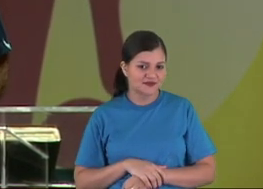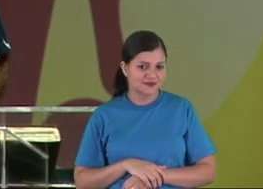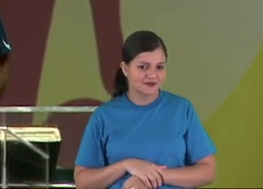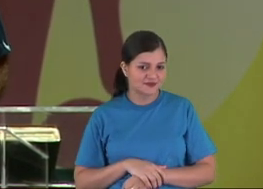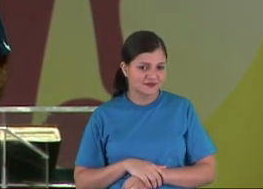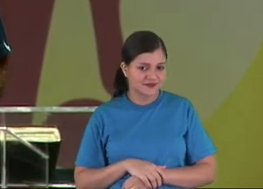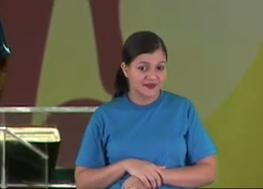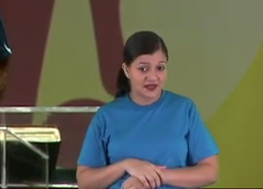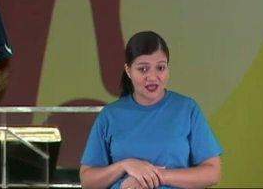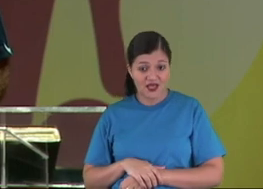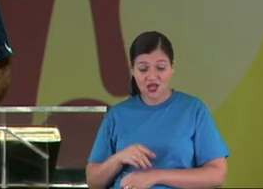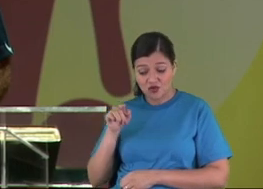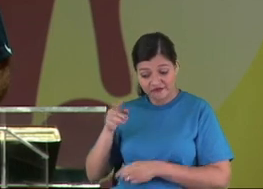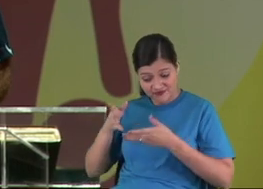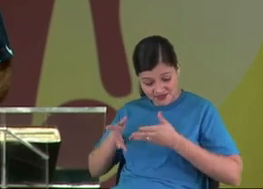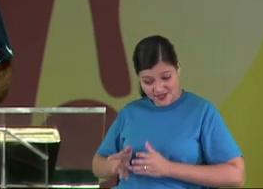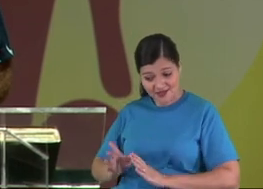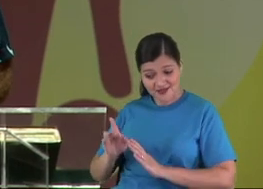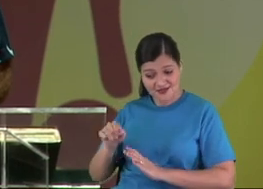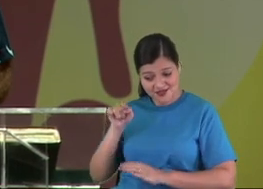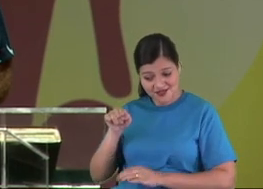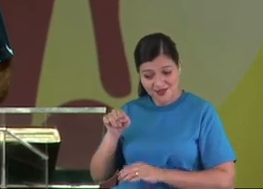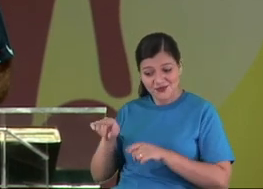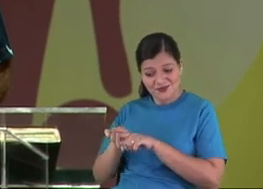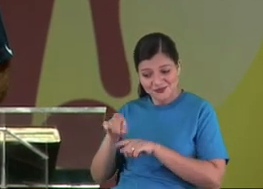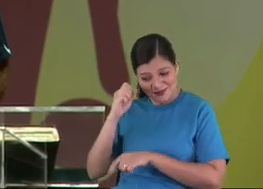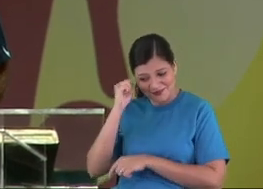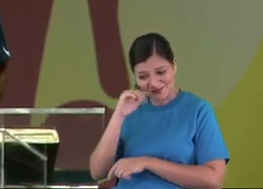Eu te trouxe para esse mundo, eu te tiro desse mundo.